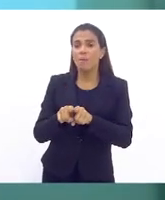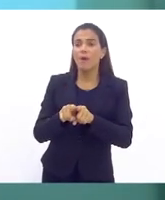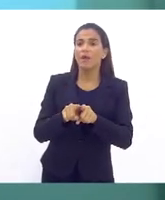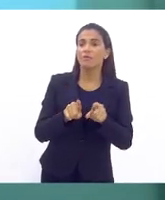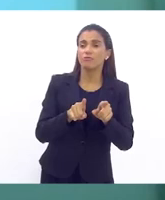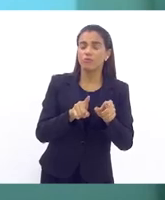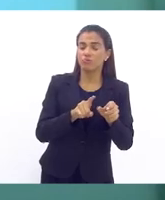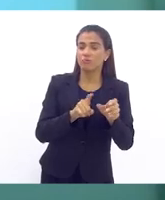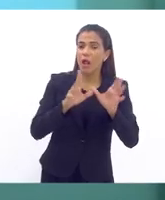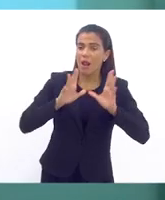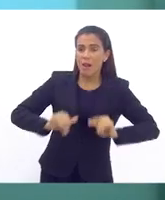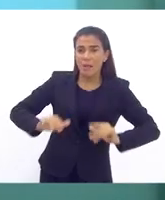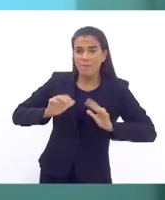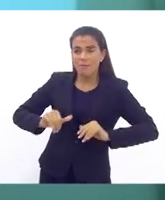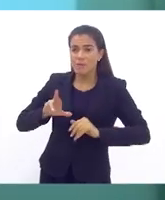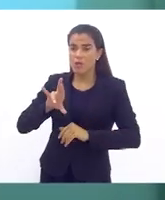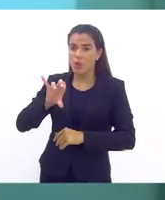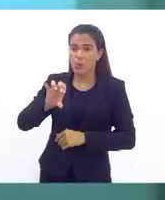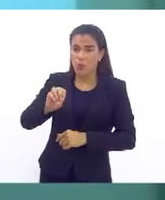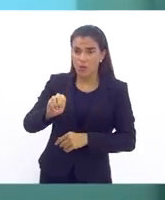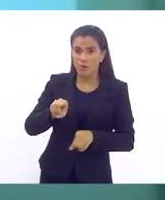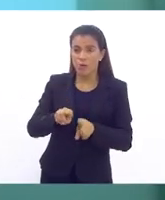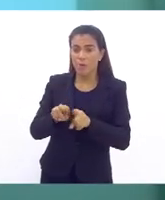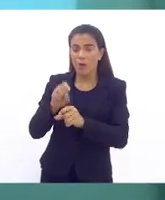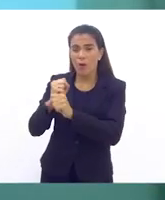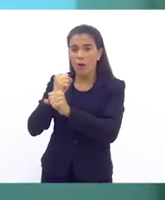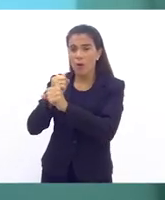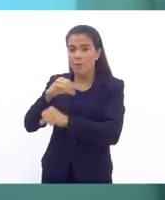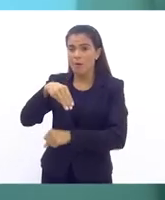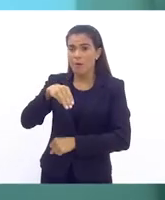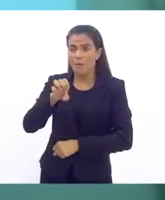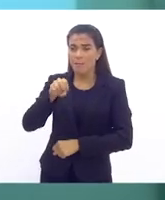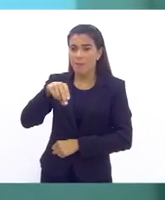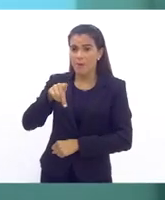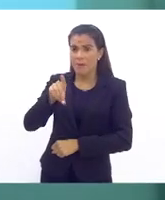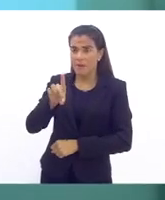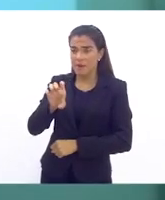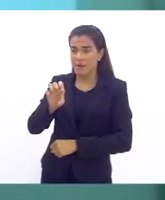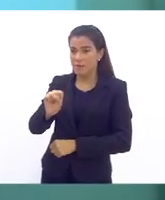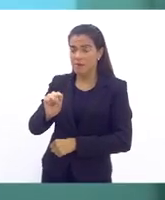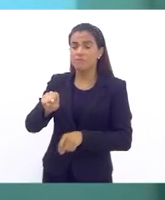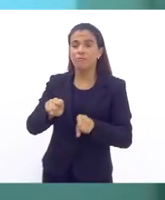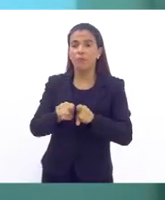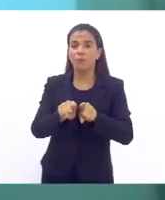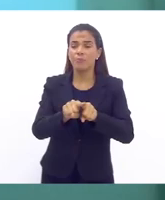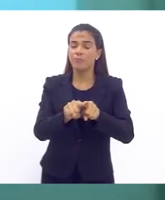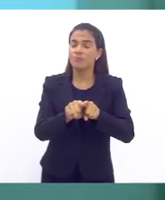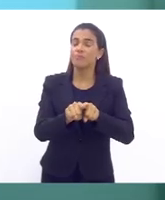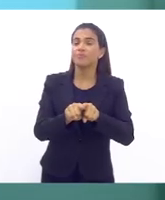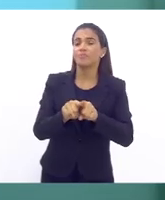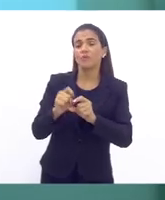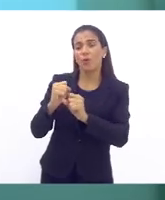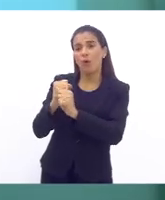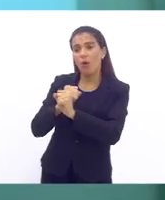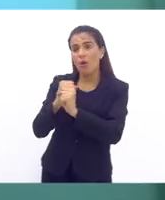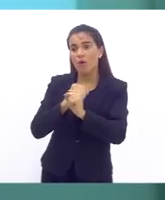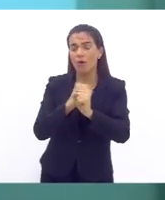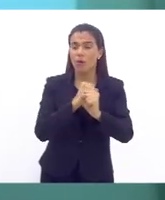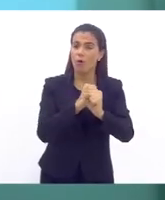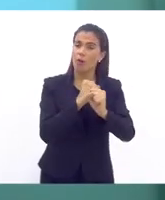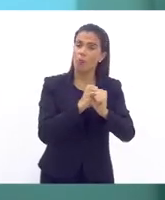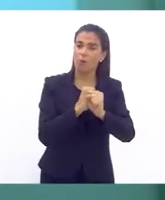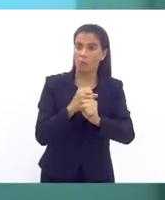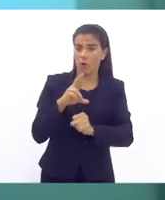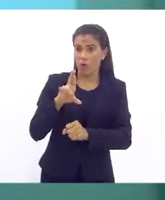rios é obra lá em Mendes na no Parque Linear do Sacra Família e na obra do